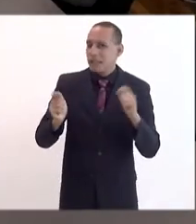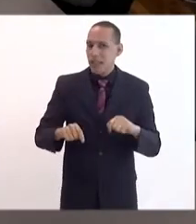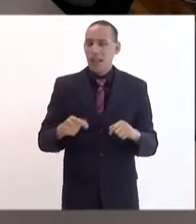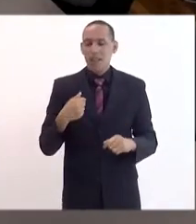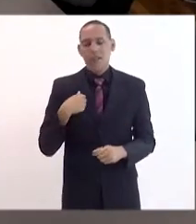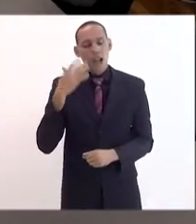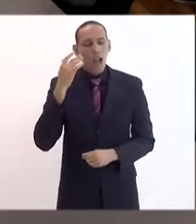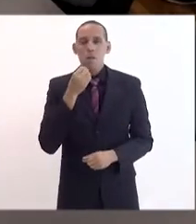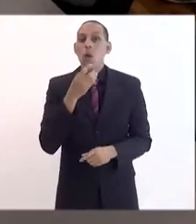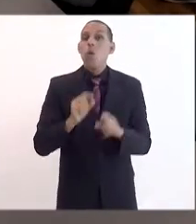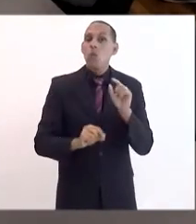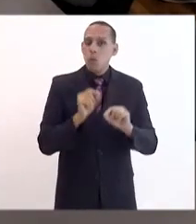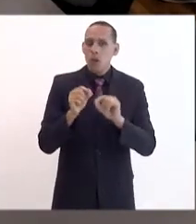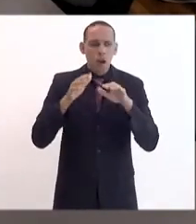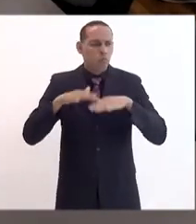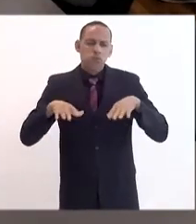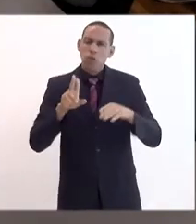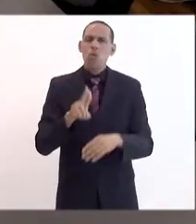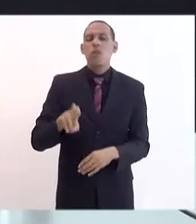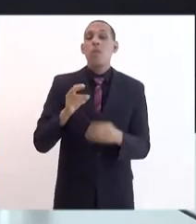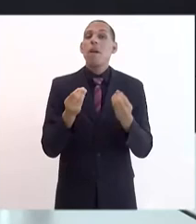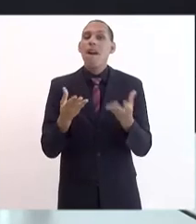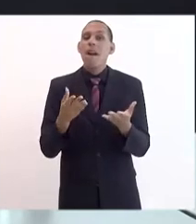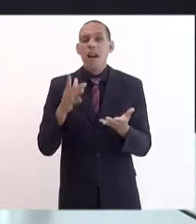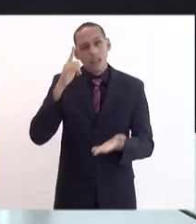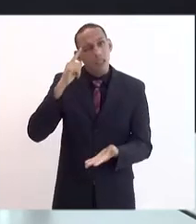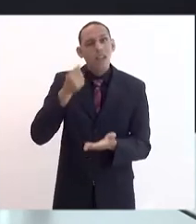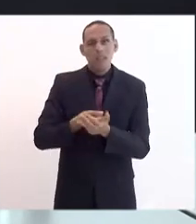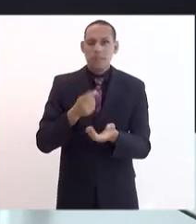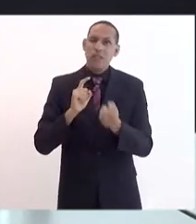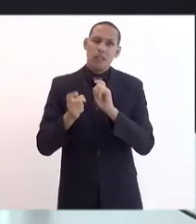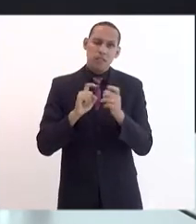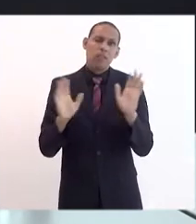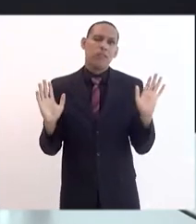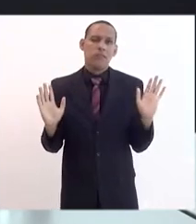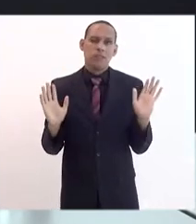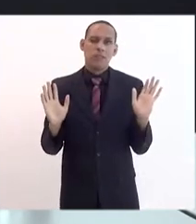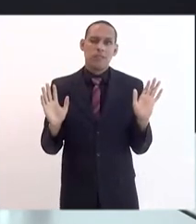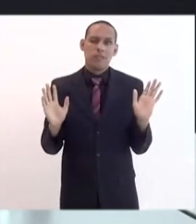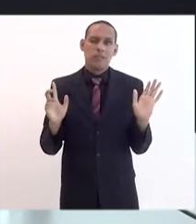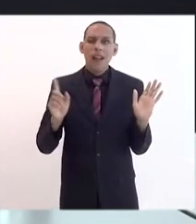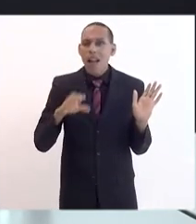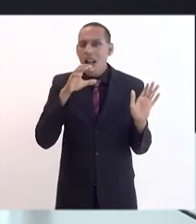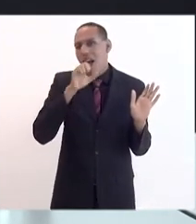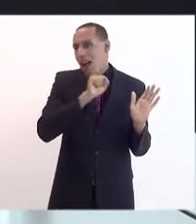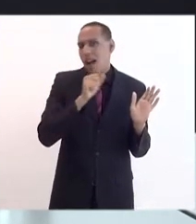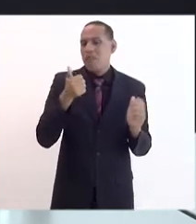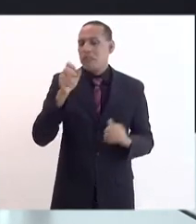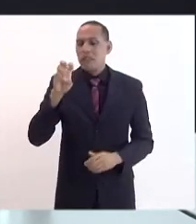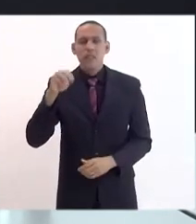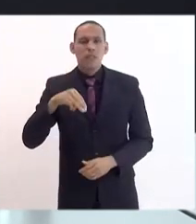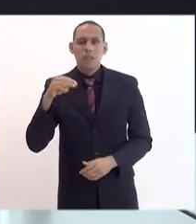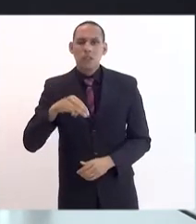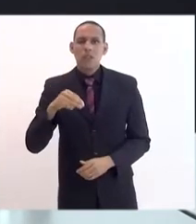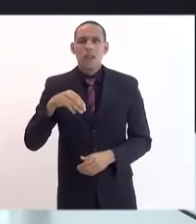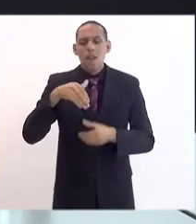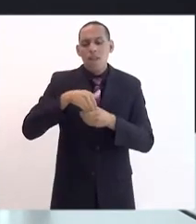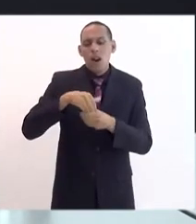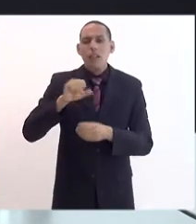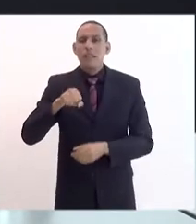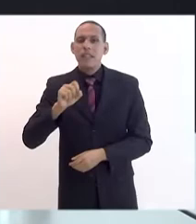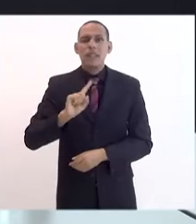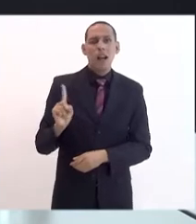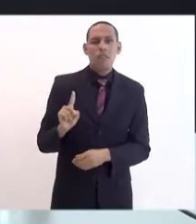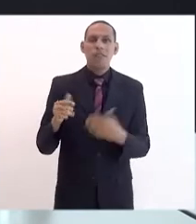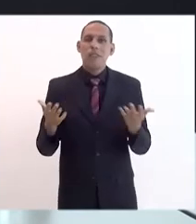bom, que todo mundo está usando, para deliberar a reunião. Porque aí é uma reunião rápida, 15 minutinhos, botar o voto sim, não.